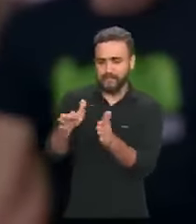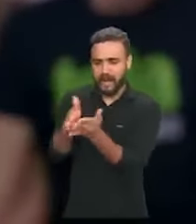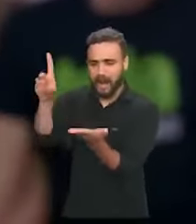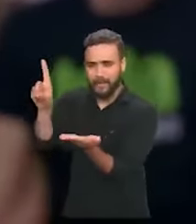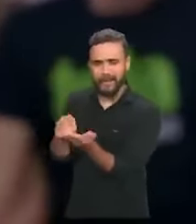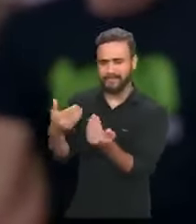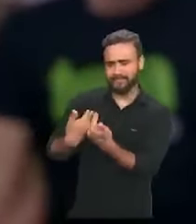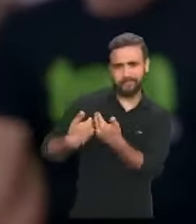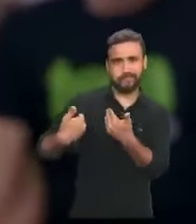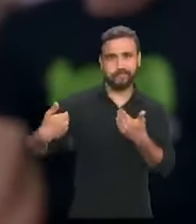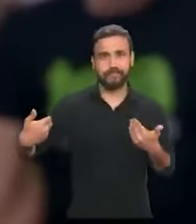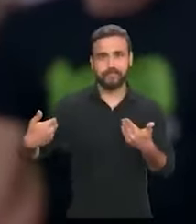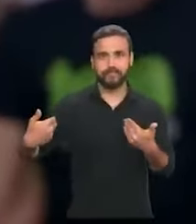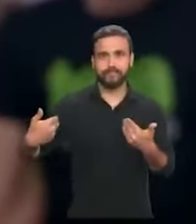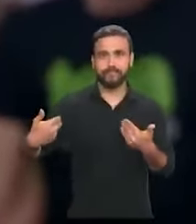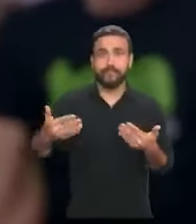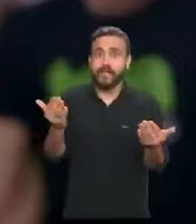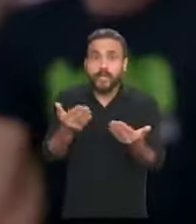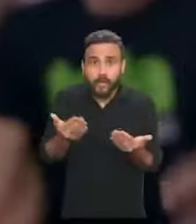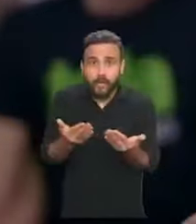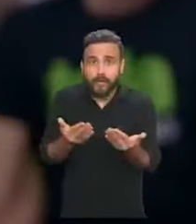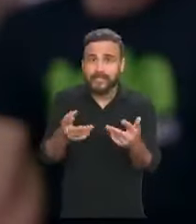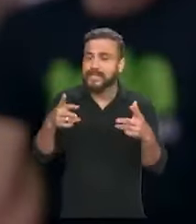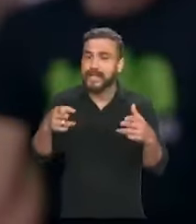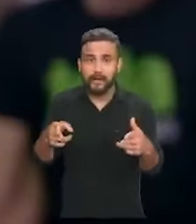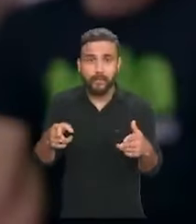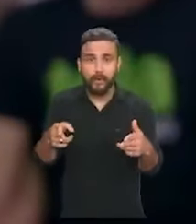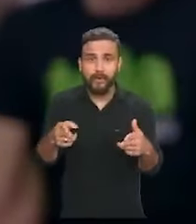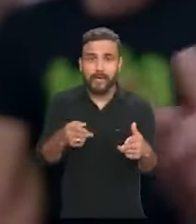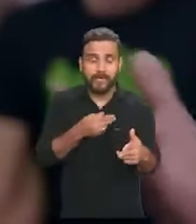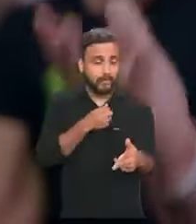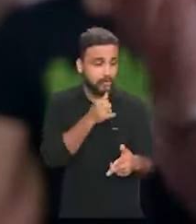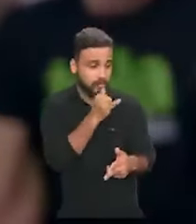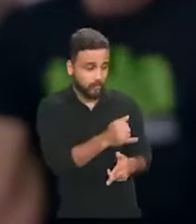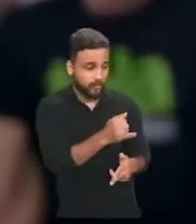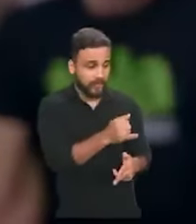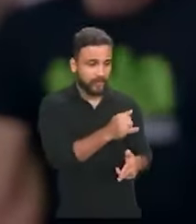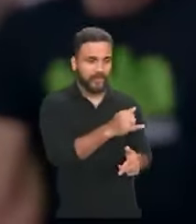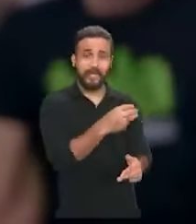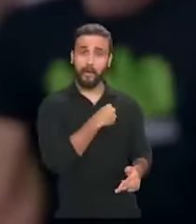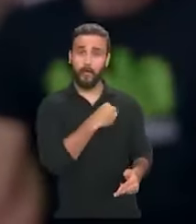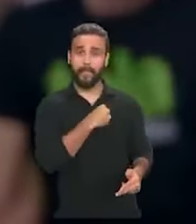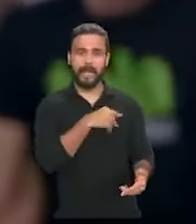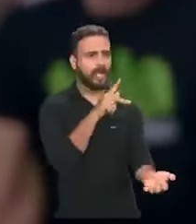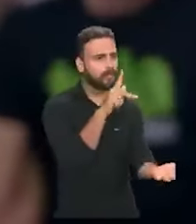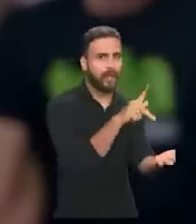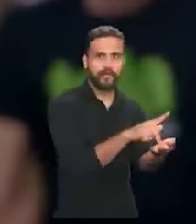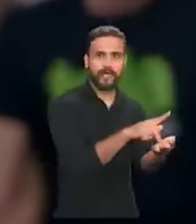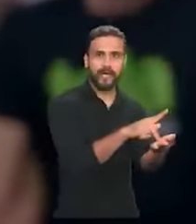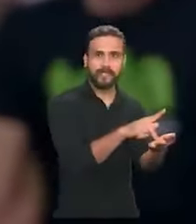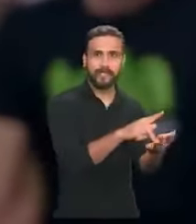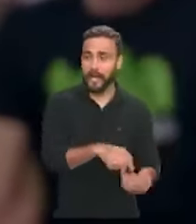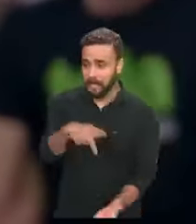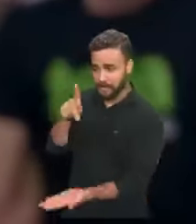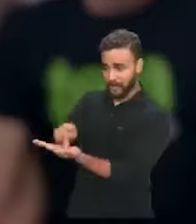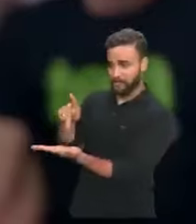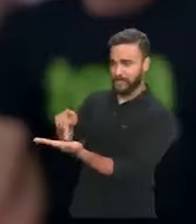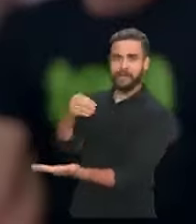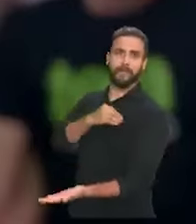tá sendo chamado de errado aquilo que é errado tá sendo chamado de de certo tudo isso compõe